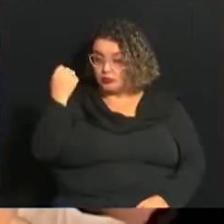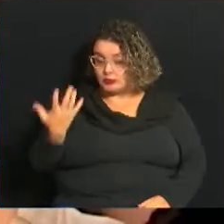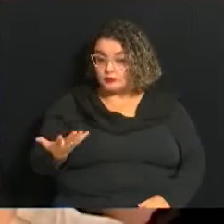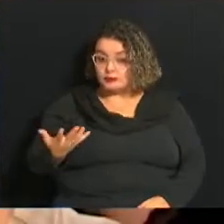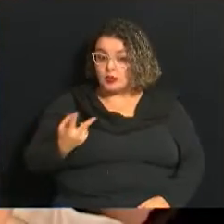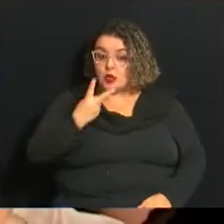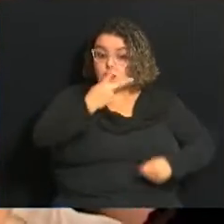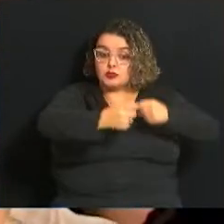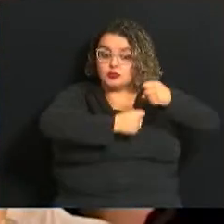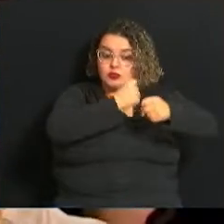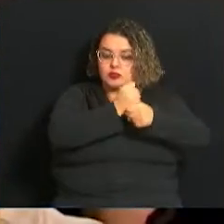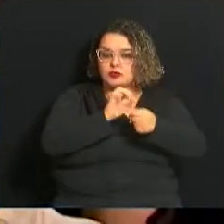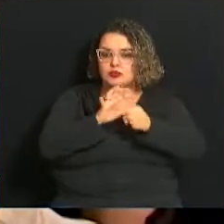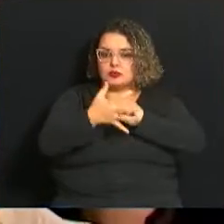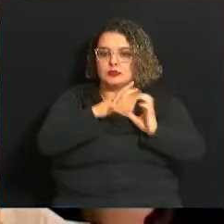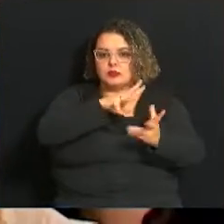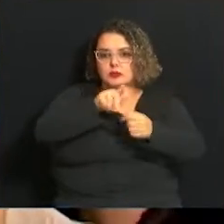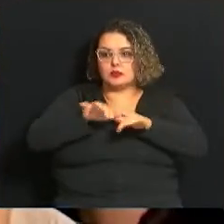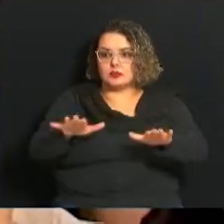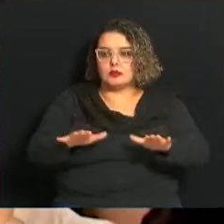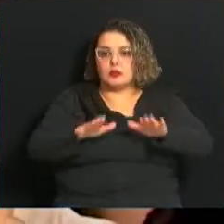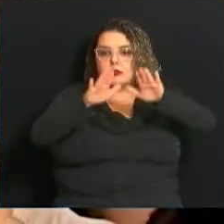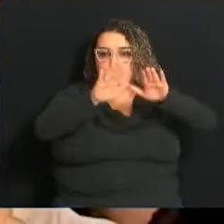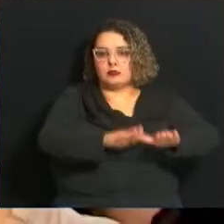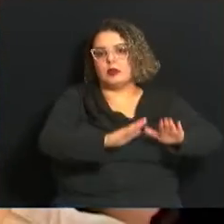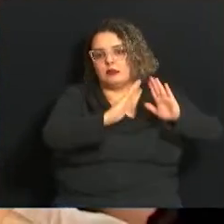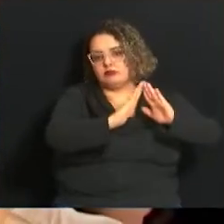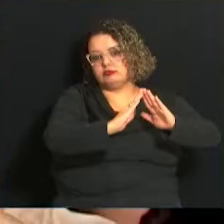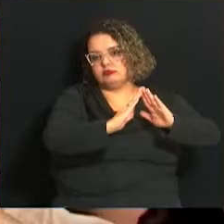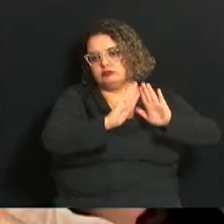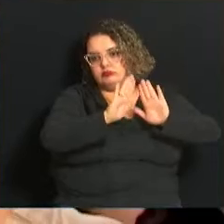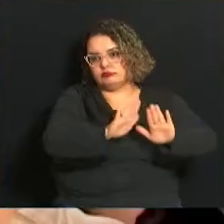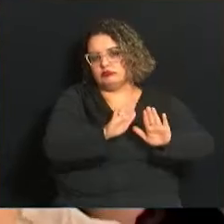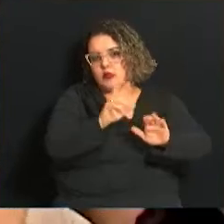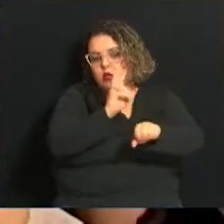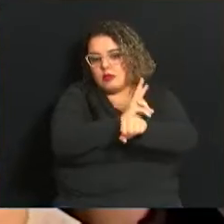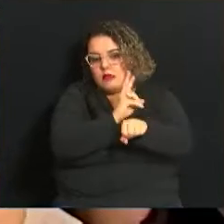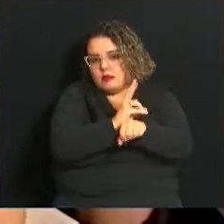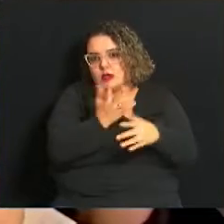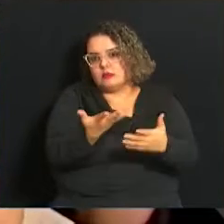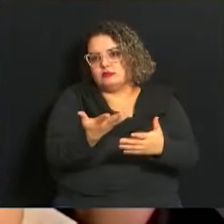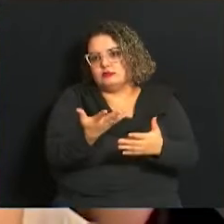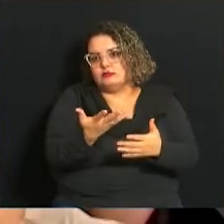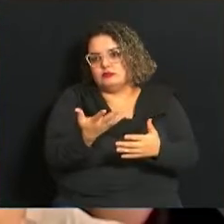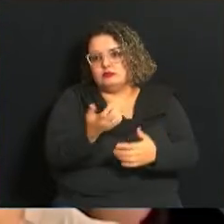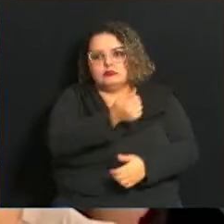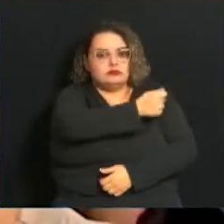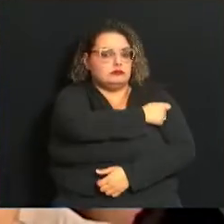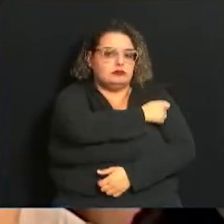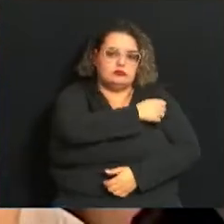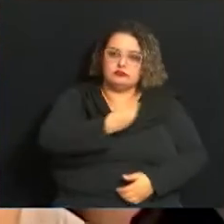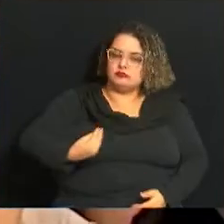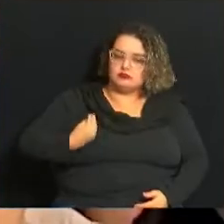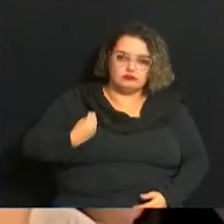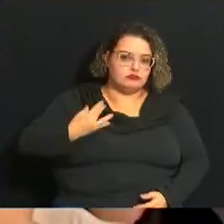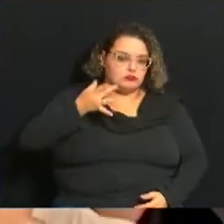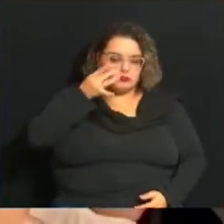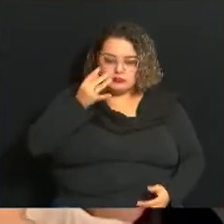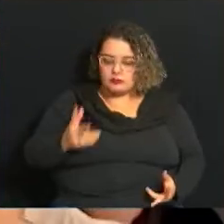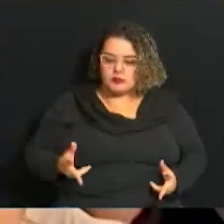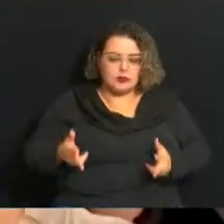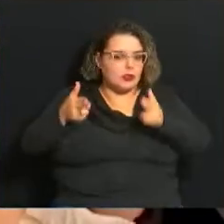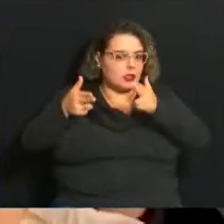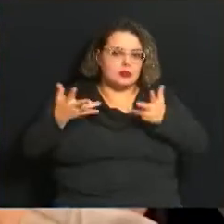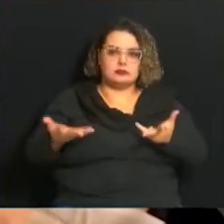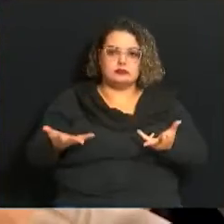da pandemia, as crianças ficaram mais protegidas, as aulas presenciais foram suspensas e essas